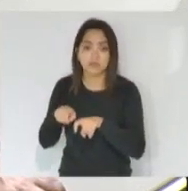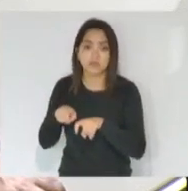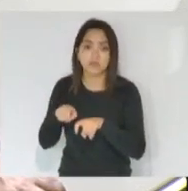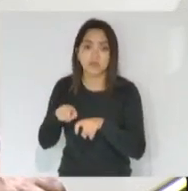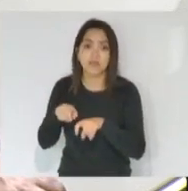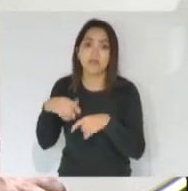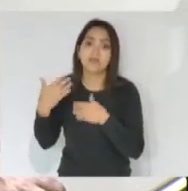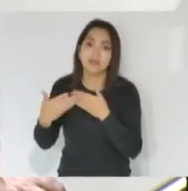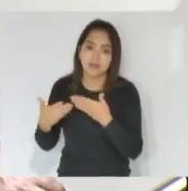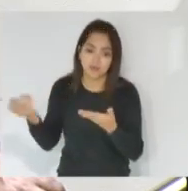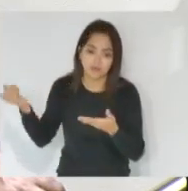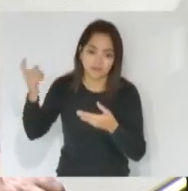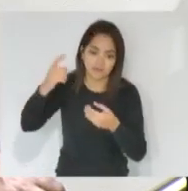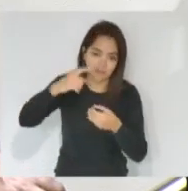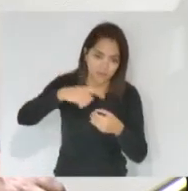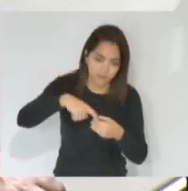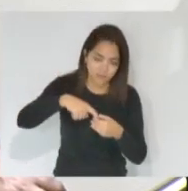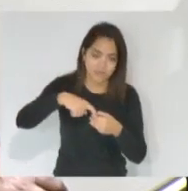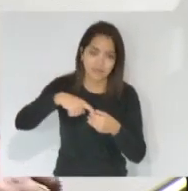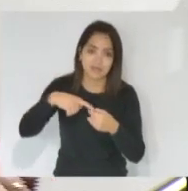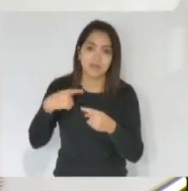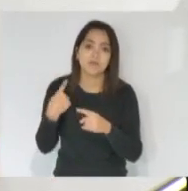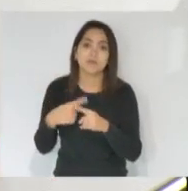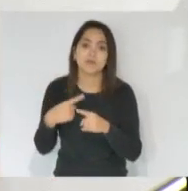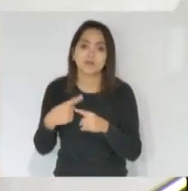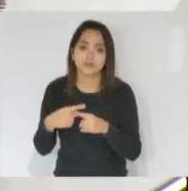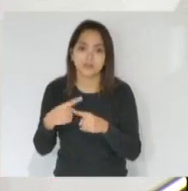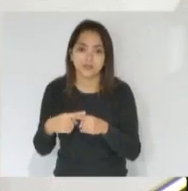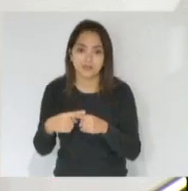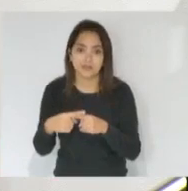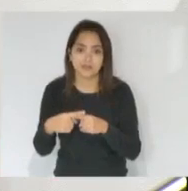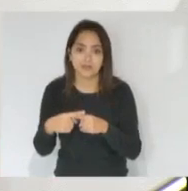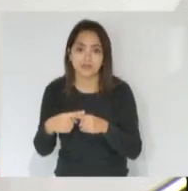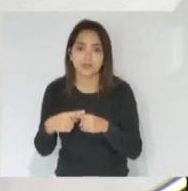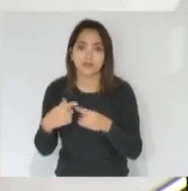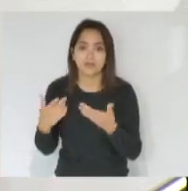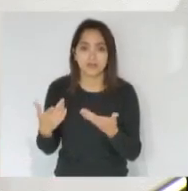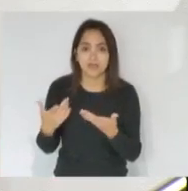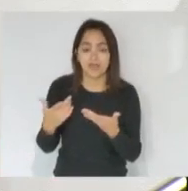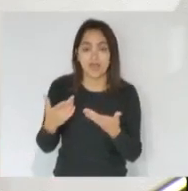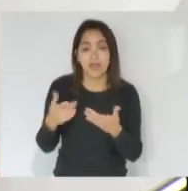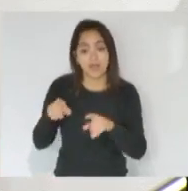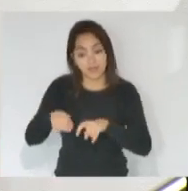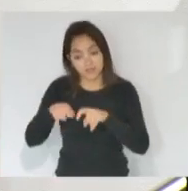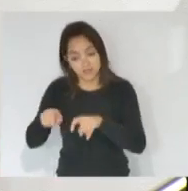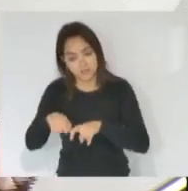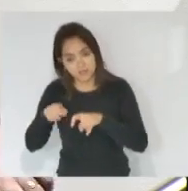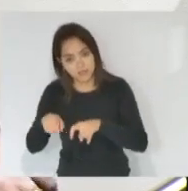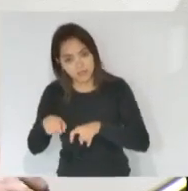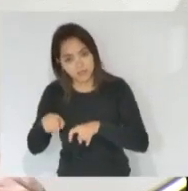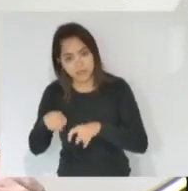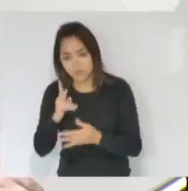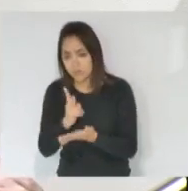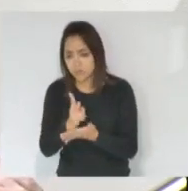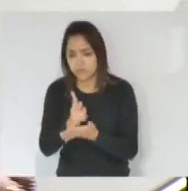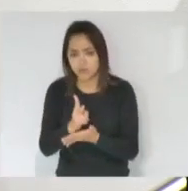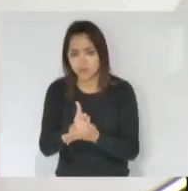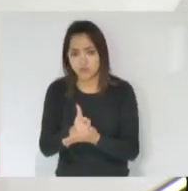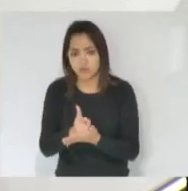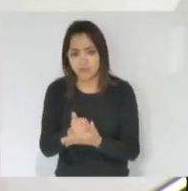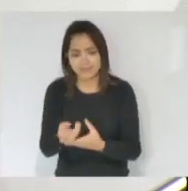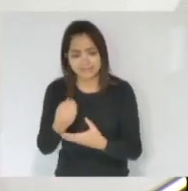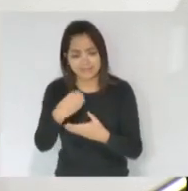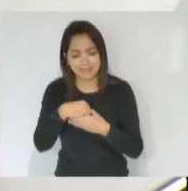retornei, porque se a agricultura saiu de uma certa forma de mim, eu não saí da